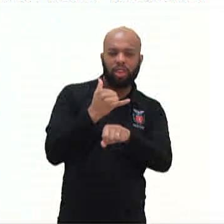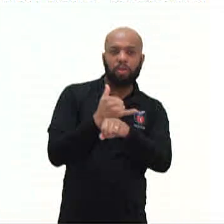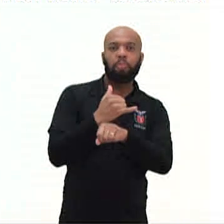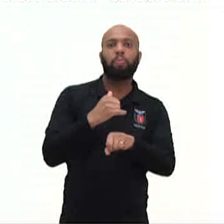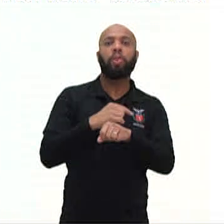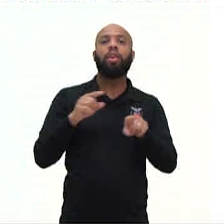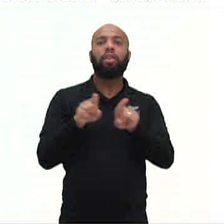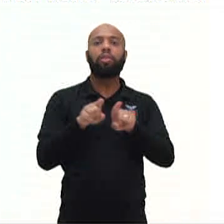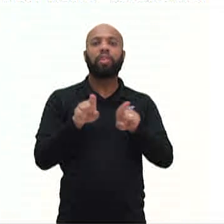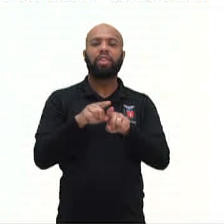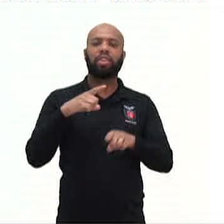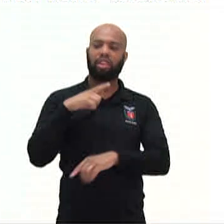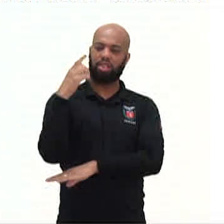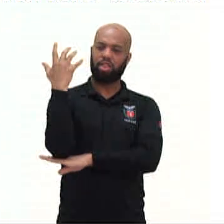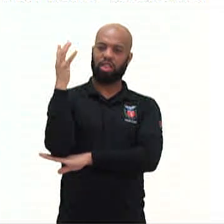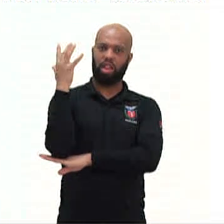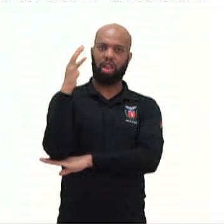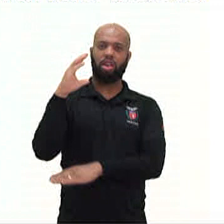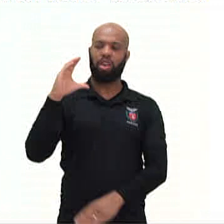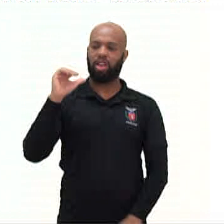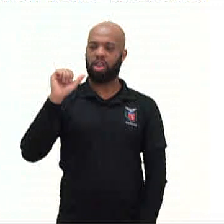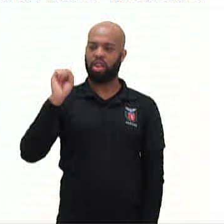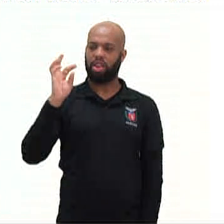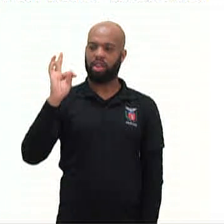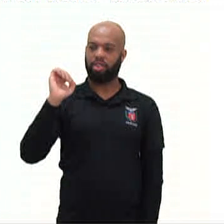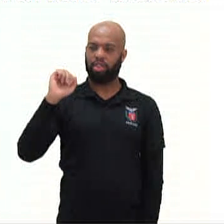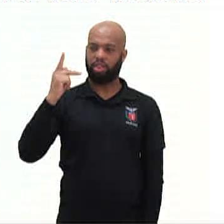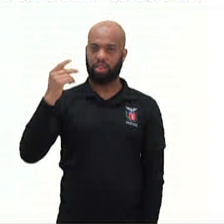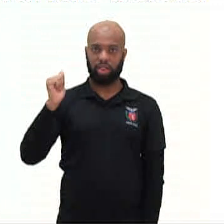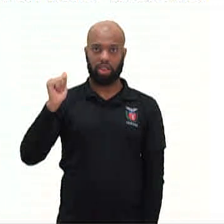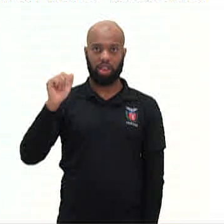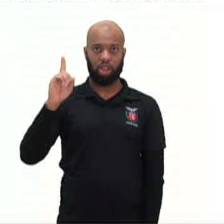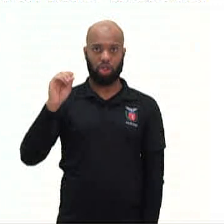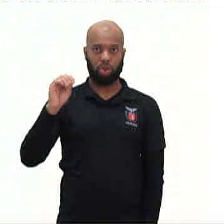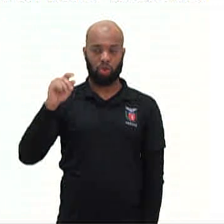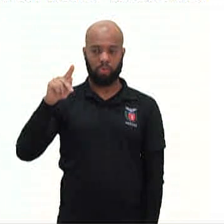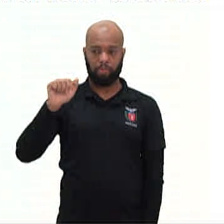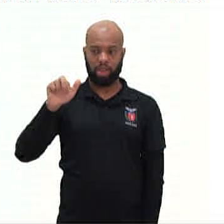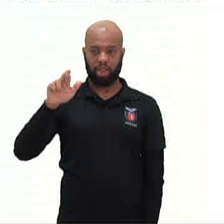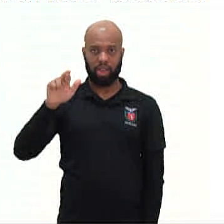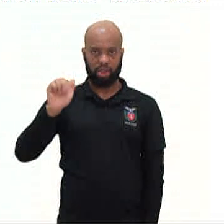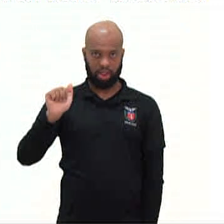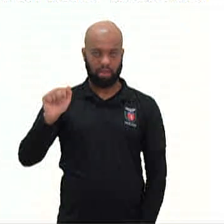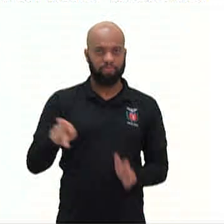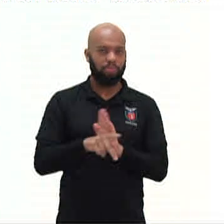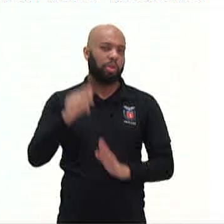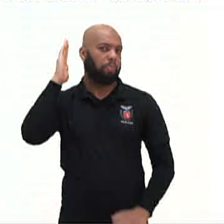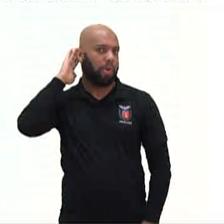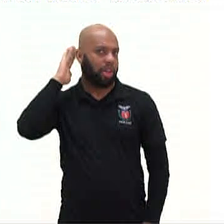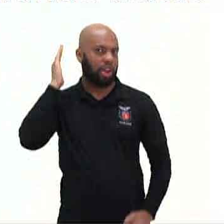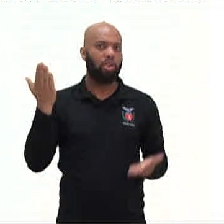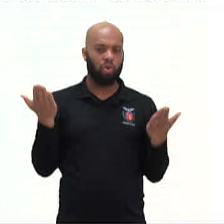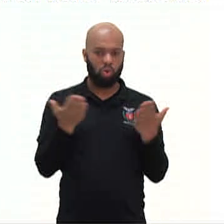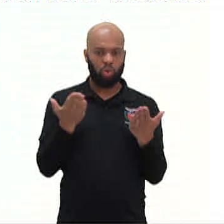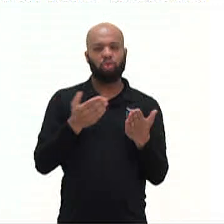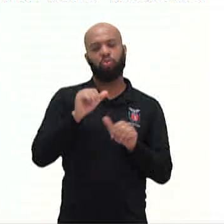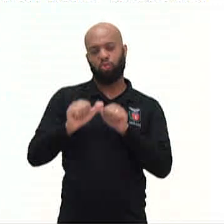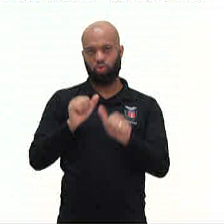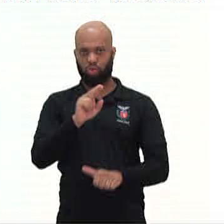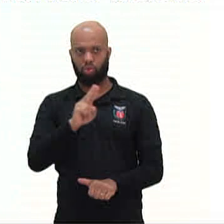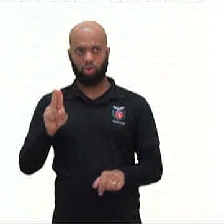da castanha do Pará, hoje chamada castanha nacional, do látex, que é retirado da seringueira, o babaçu, açaí,